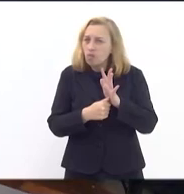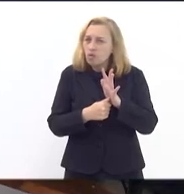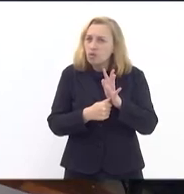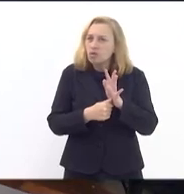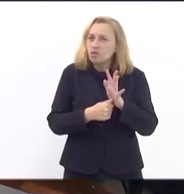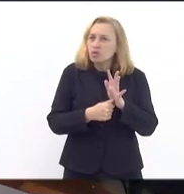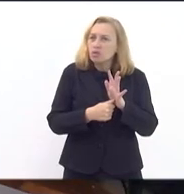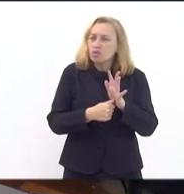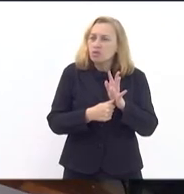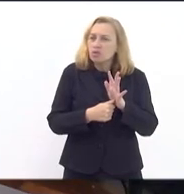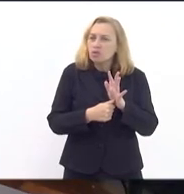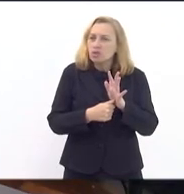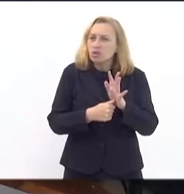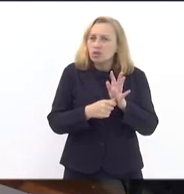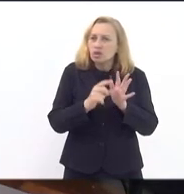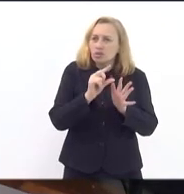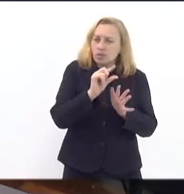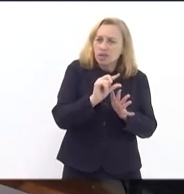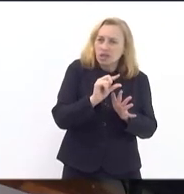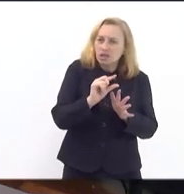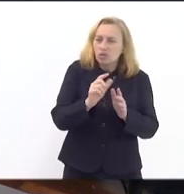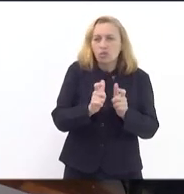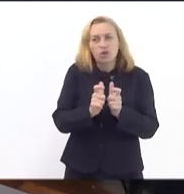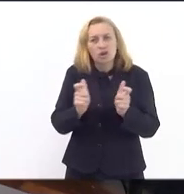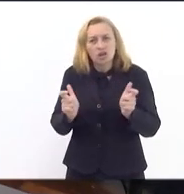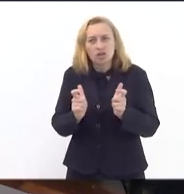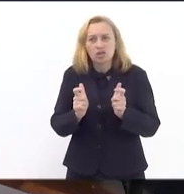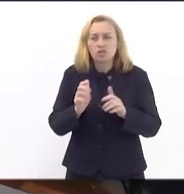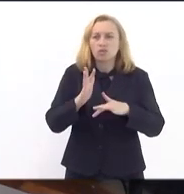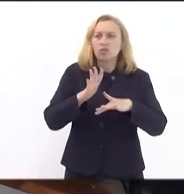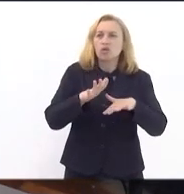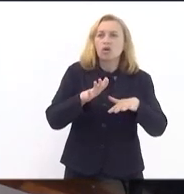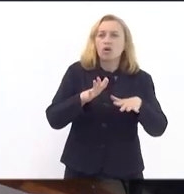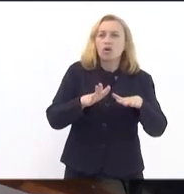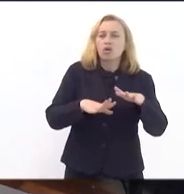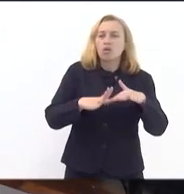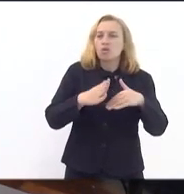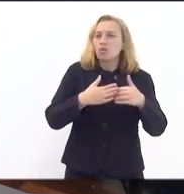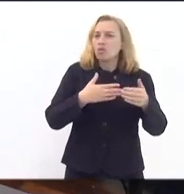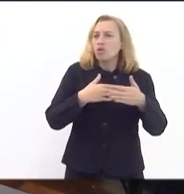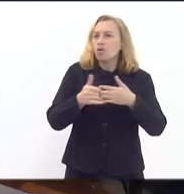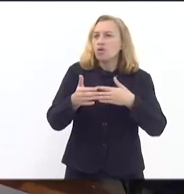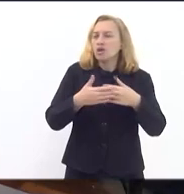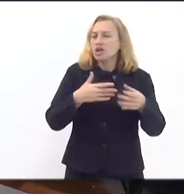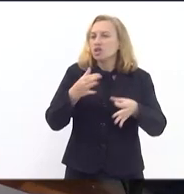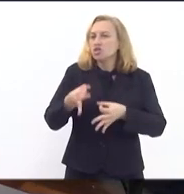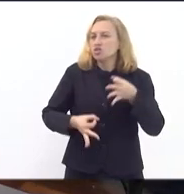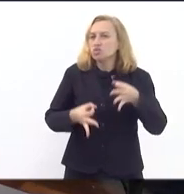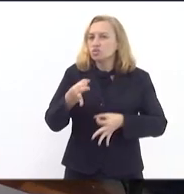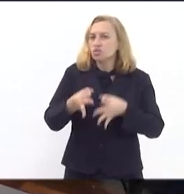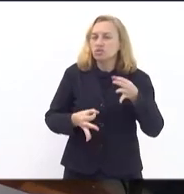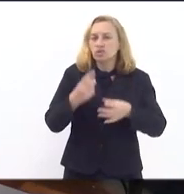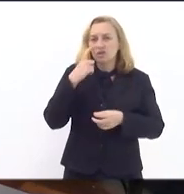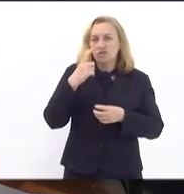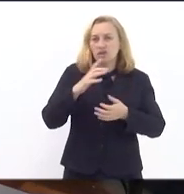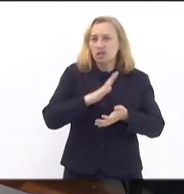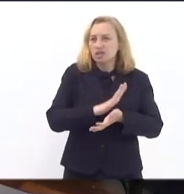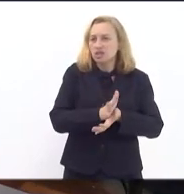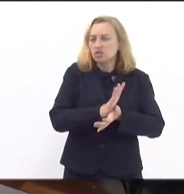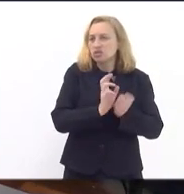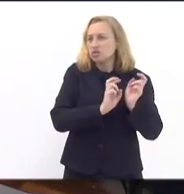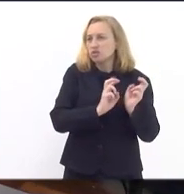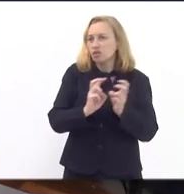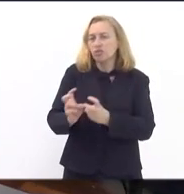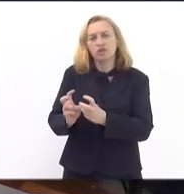tirou o grampo do dormente evidentemente qualquer juiz vai verificar que isso tá promovendo desastre Ferroviário